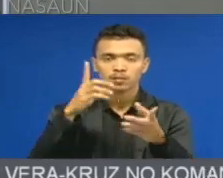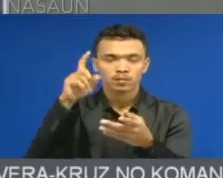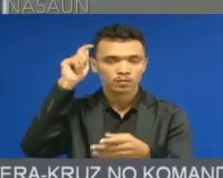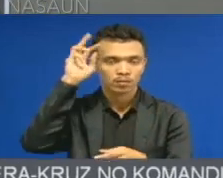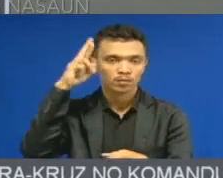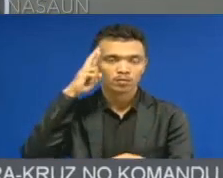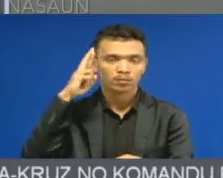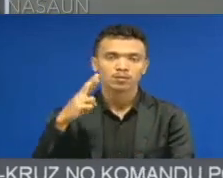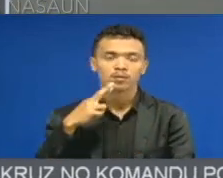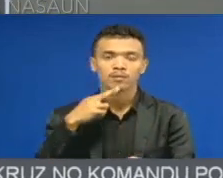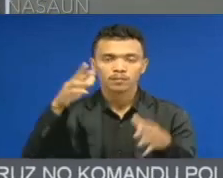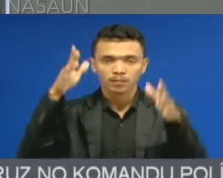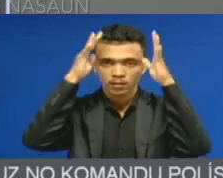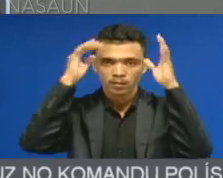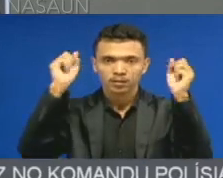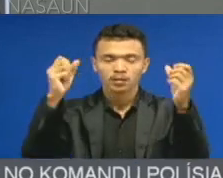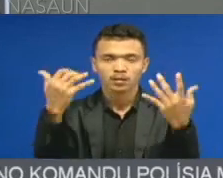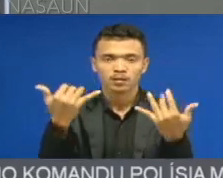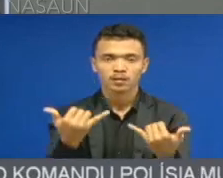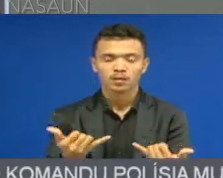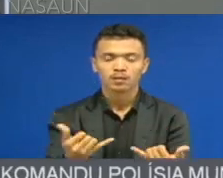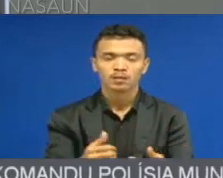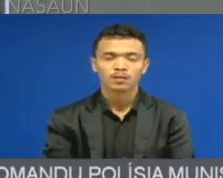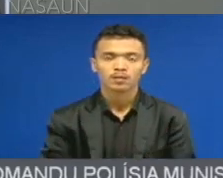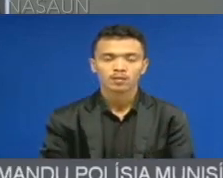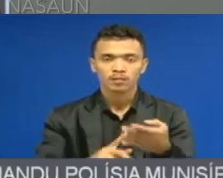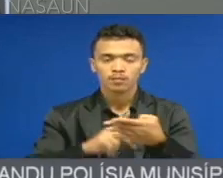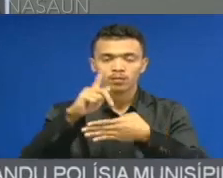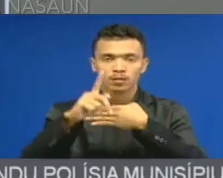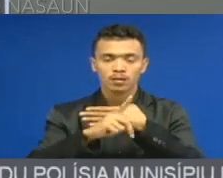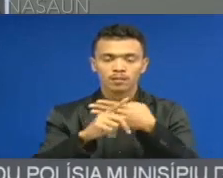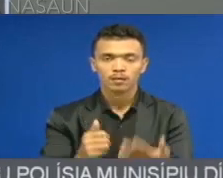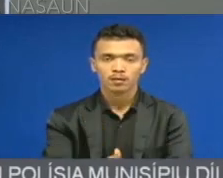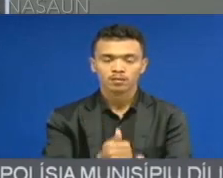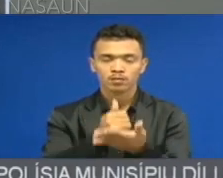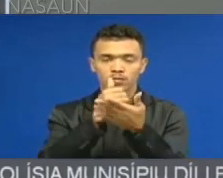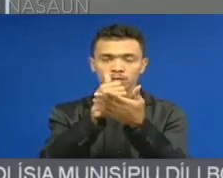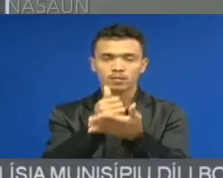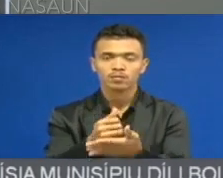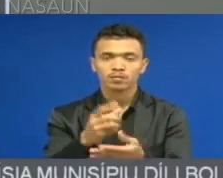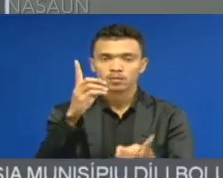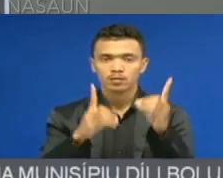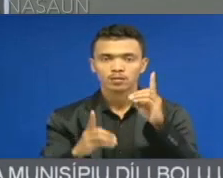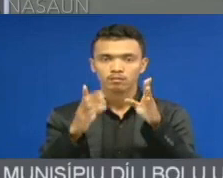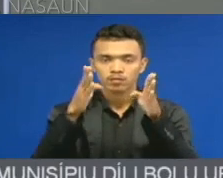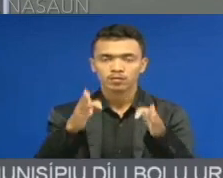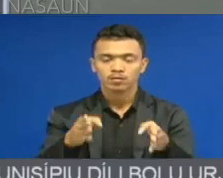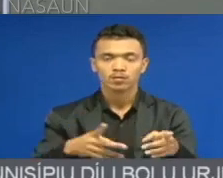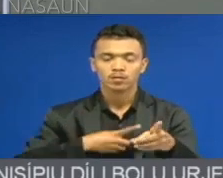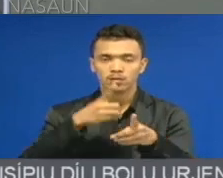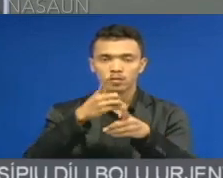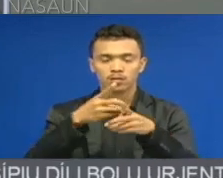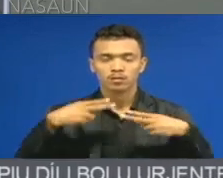que é o presidente atual, né, né o programa, né, atu apoio de defensor sira direitos humanos tinha. O